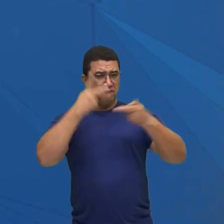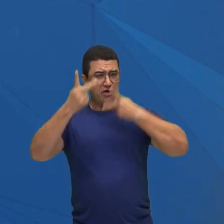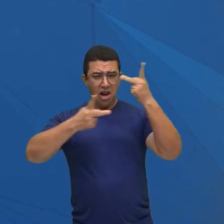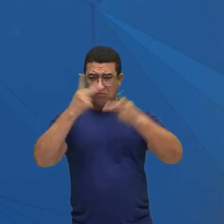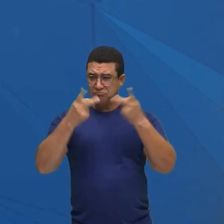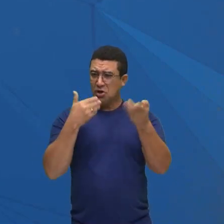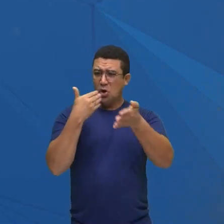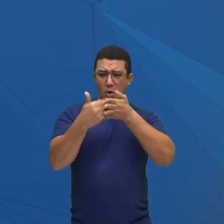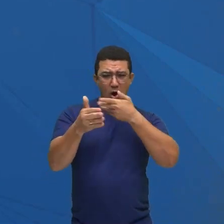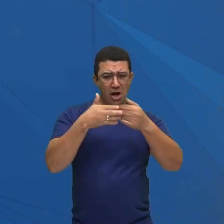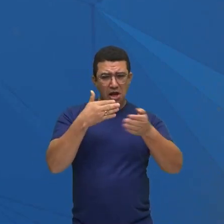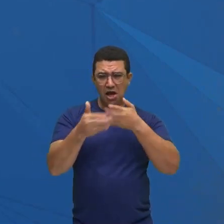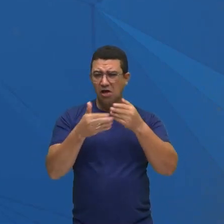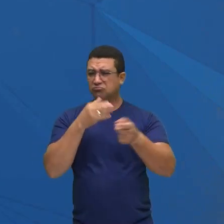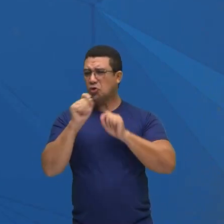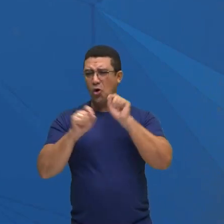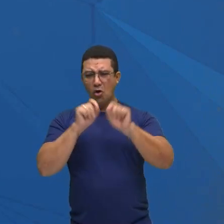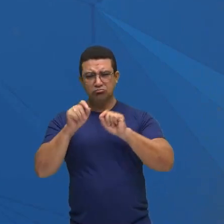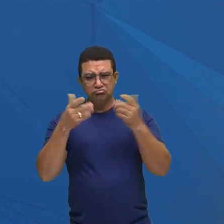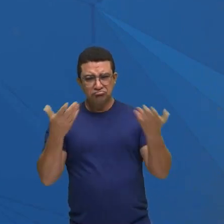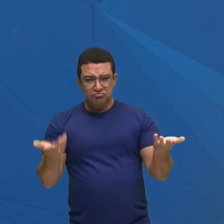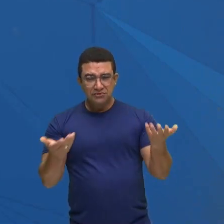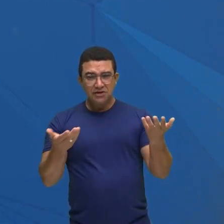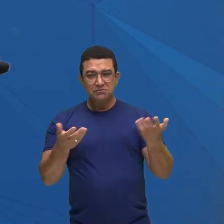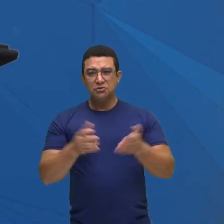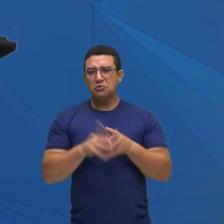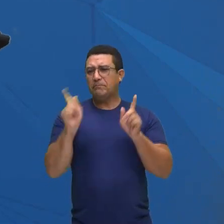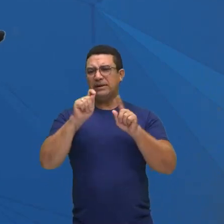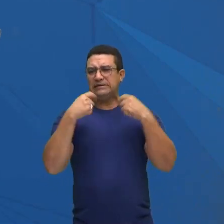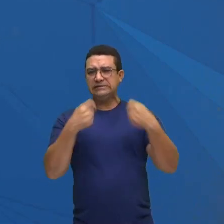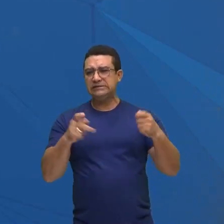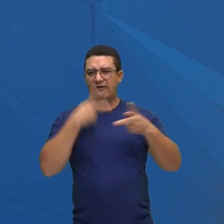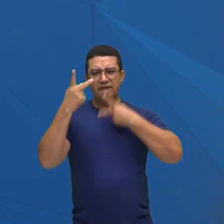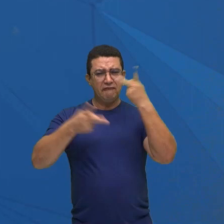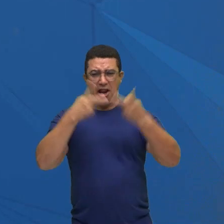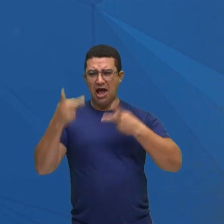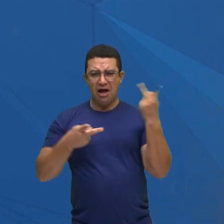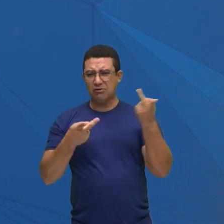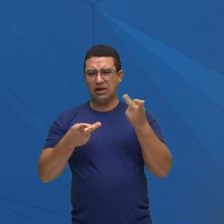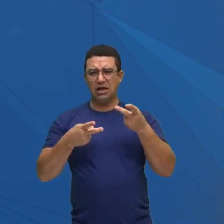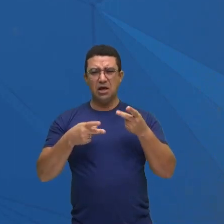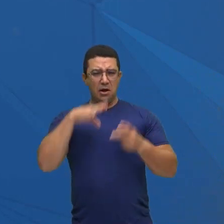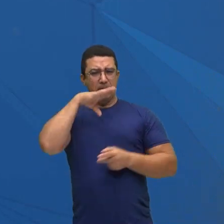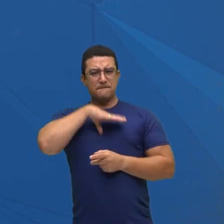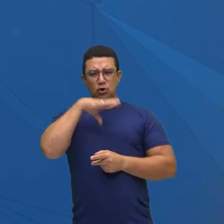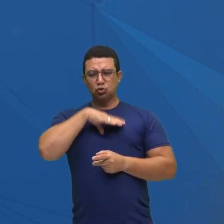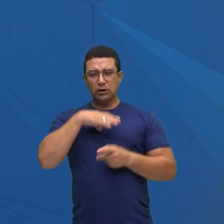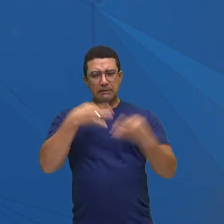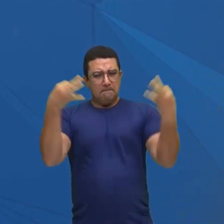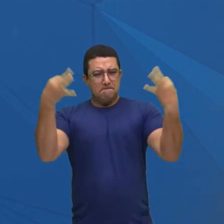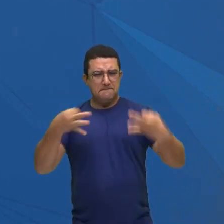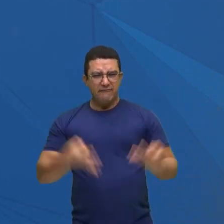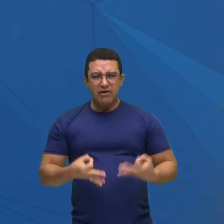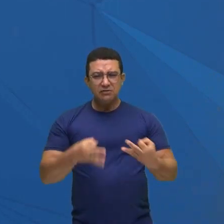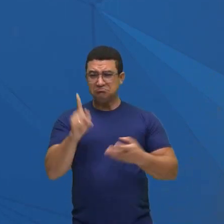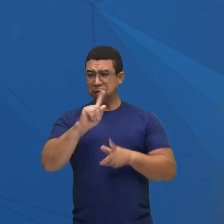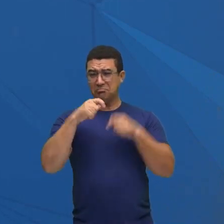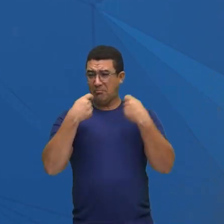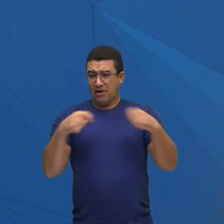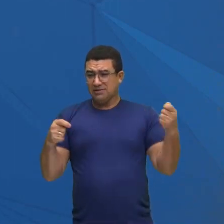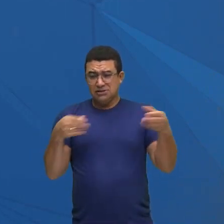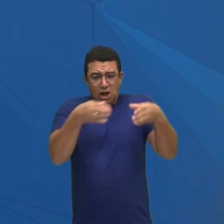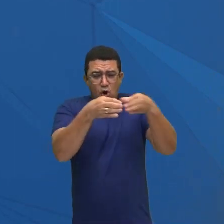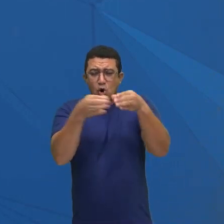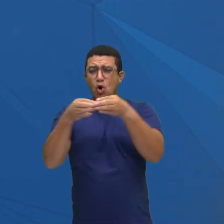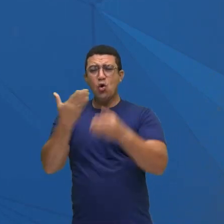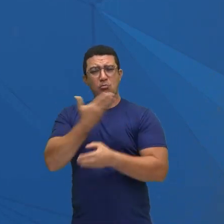importante, mesmo que você não fale exatamente o famoso português correto, né, ou atendendo ali todas as normas